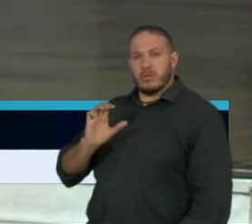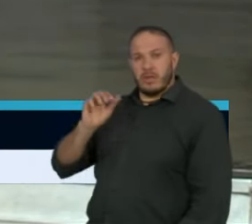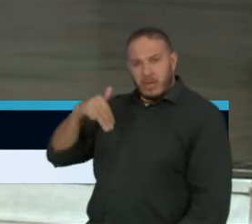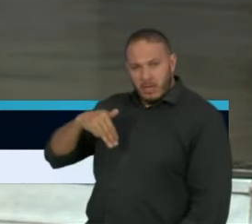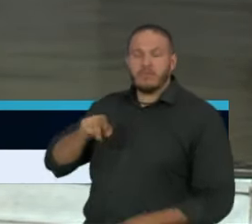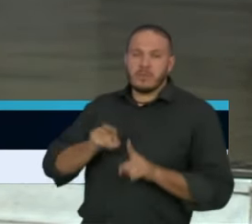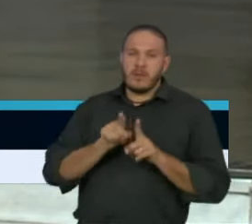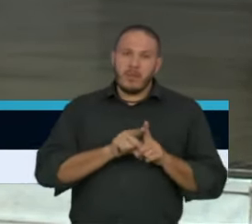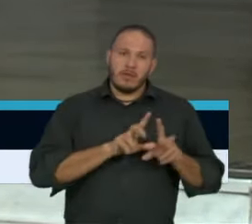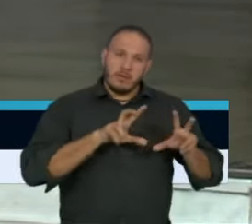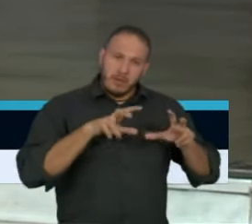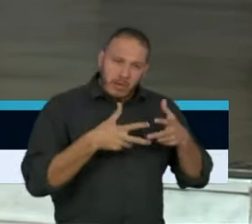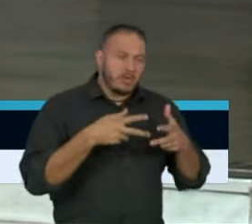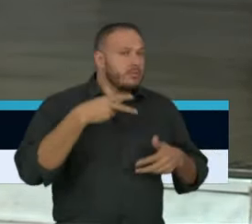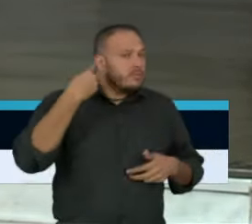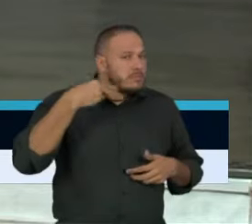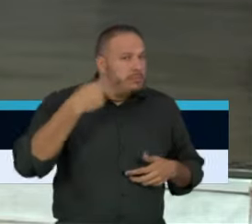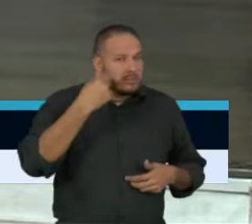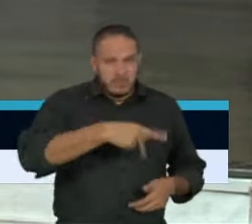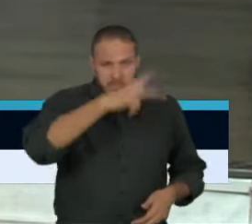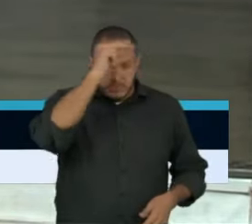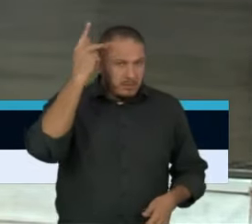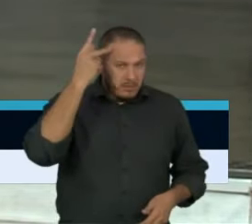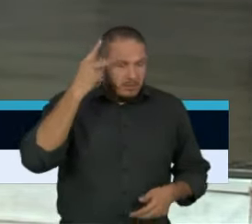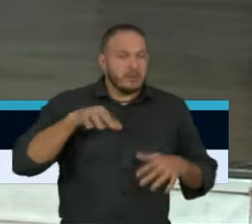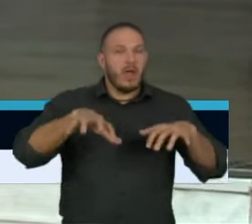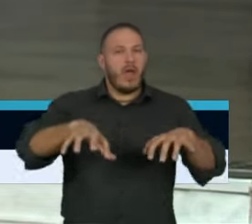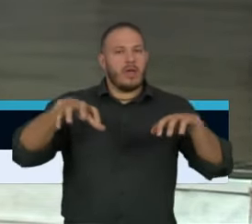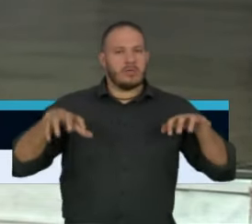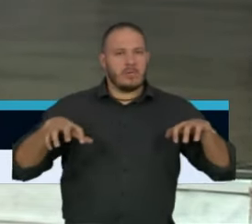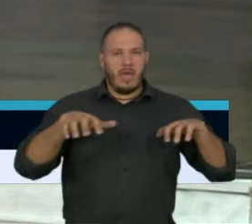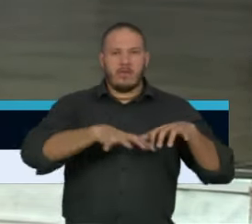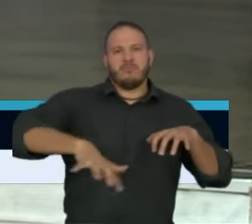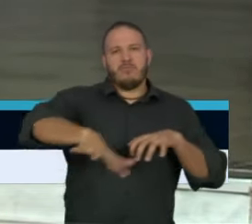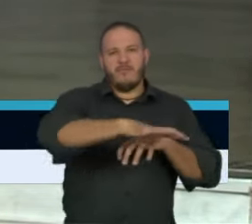Câmara Municipal, que são órgãos de controle externos ao Poder